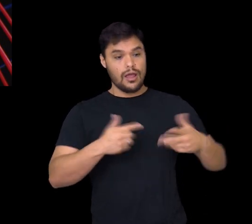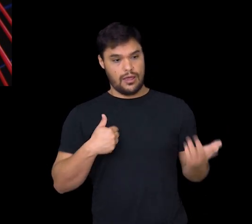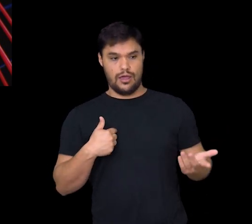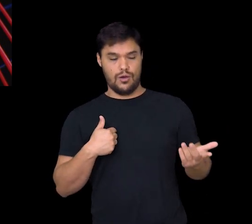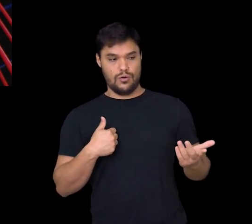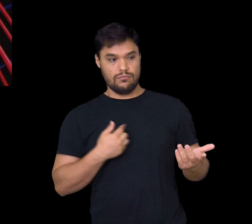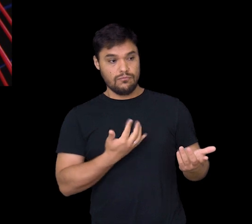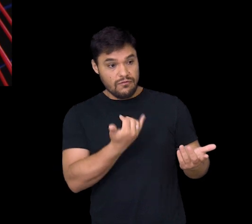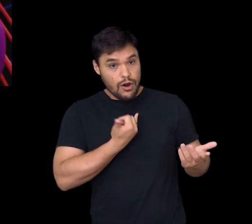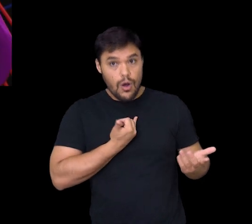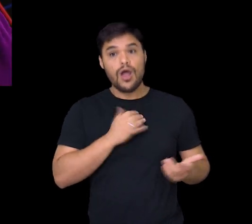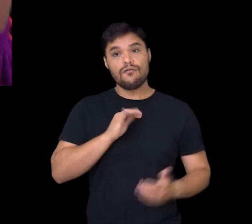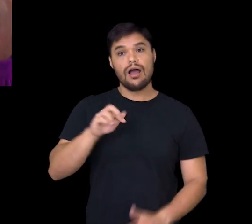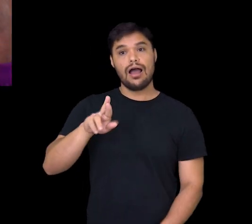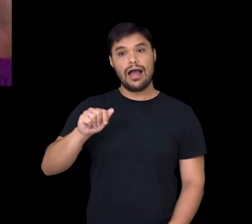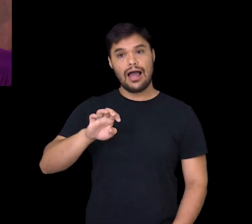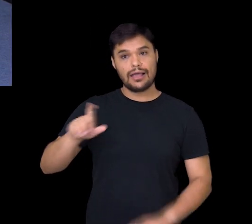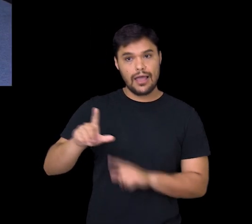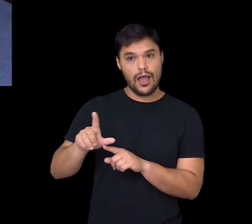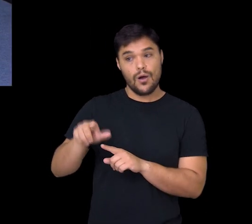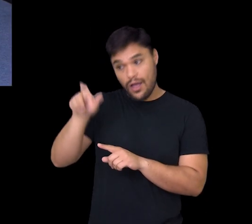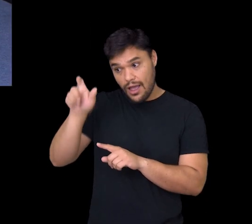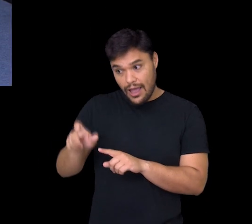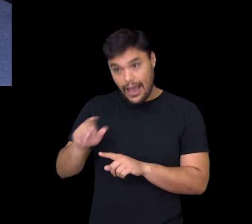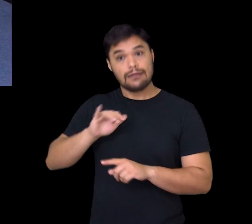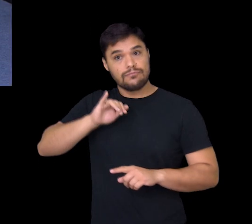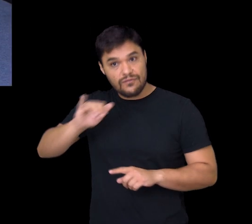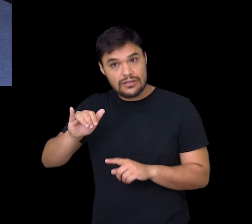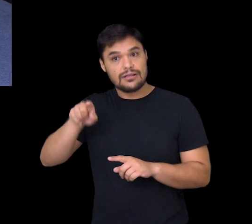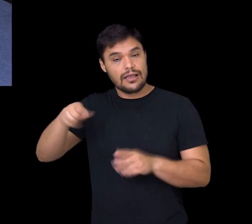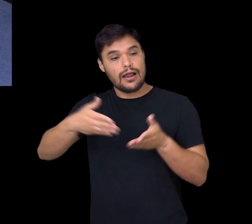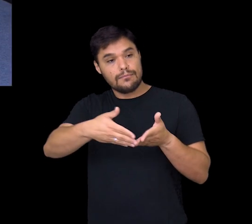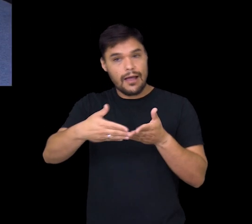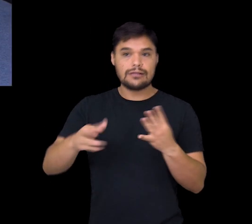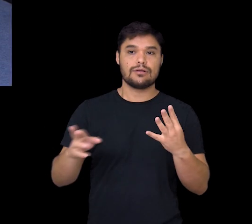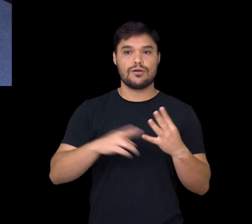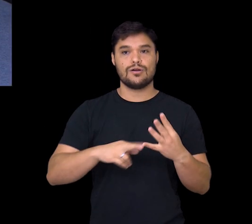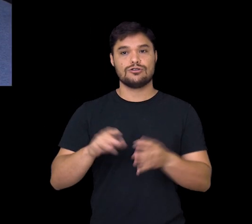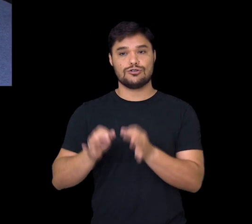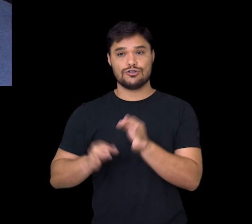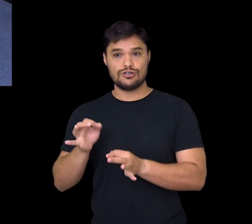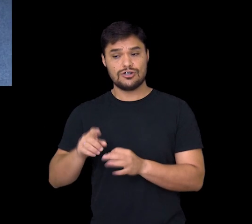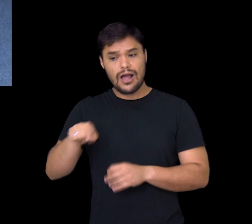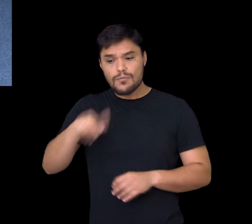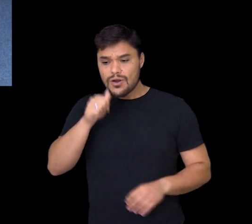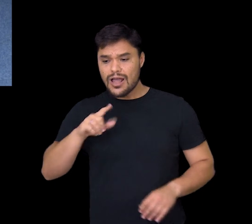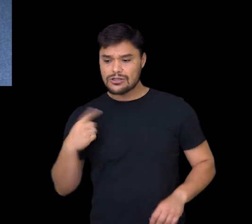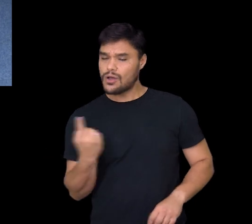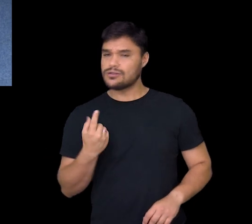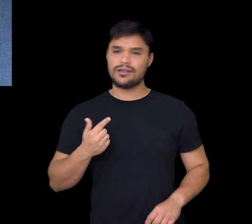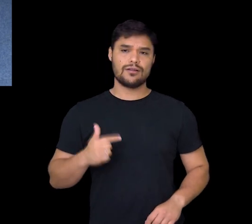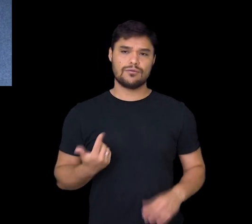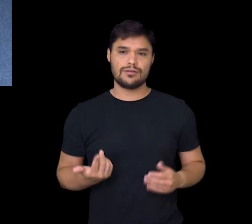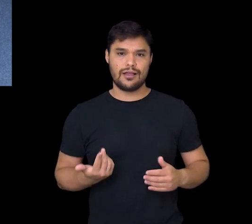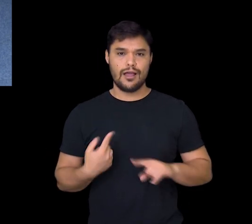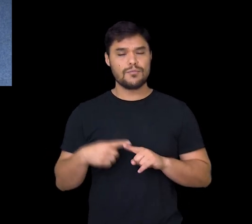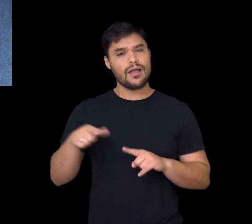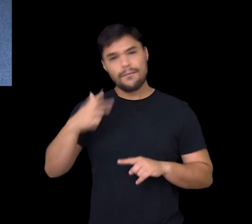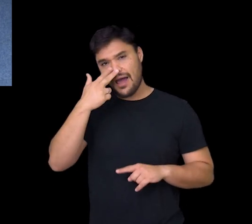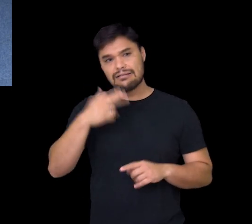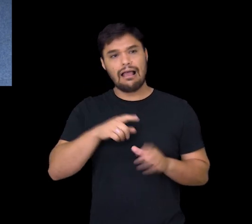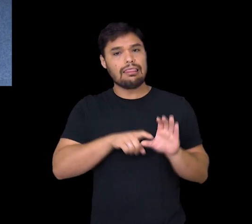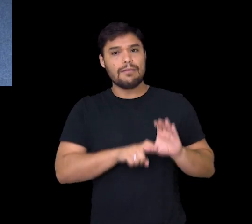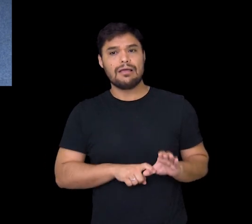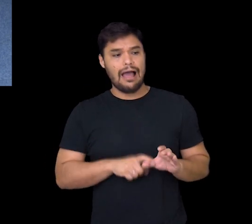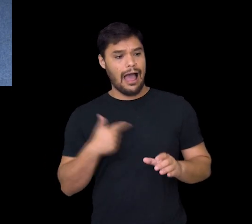mando imediatamente para a Raquel Branquinho, que vem de cima para baixo. Então, ela tem que recorrer. Então, ela tem que perceber que ela não está sozinha, porque ela